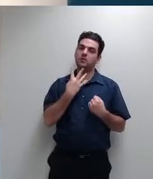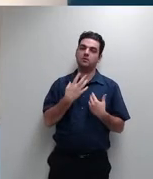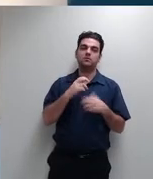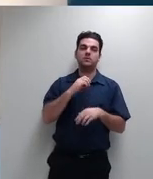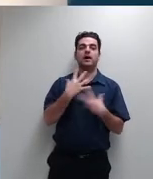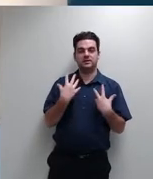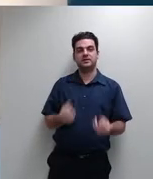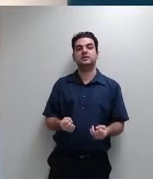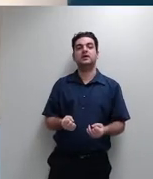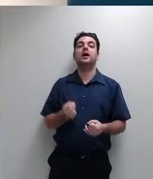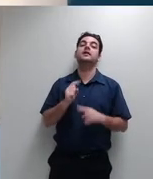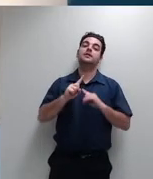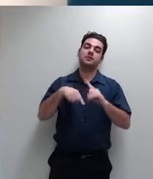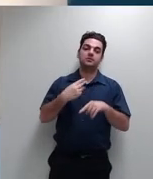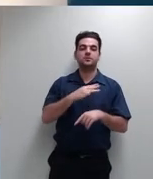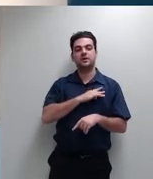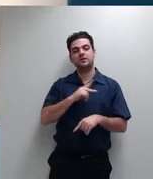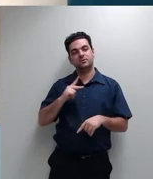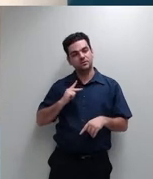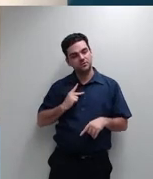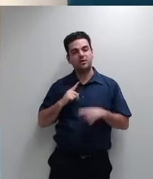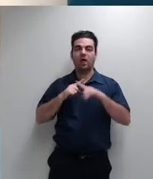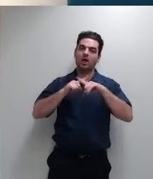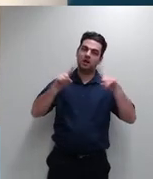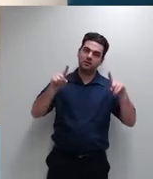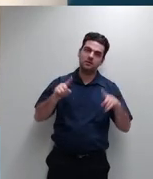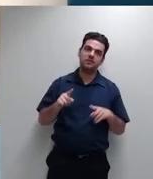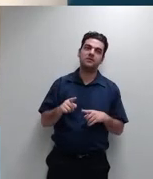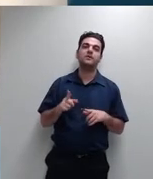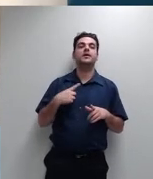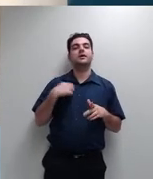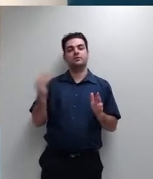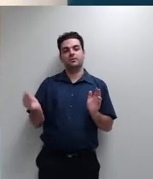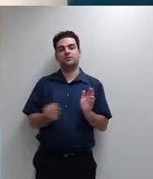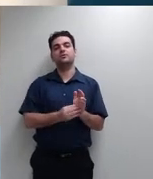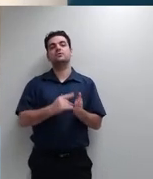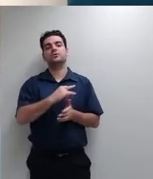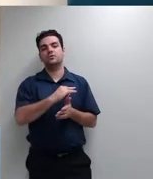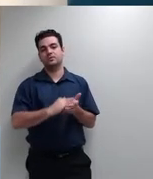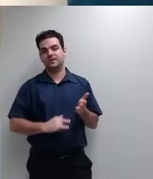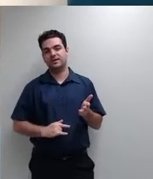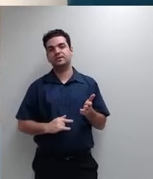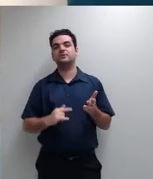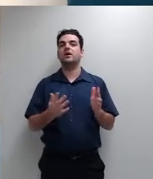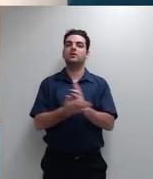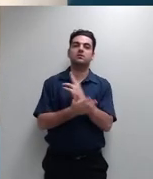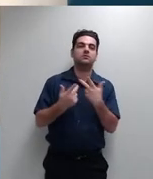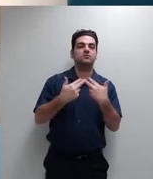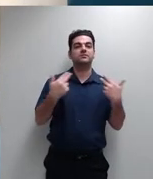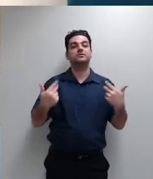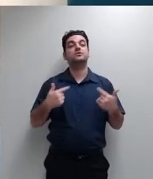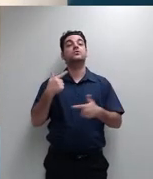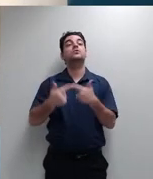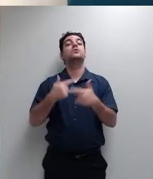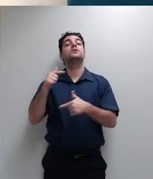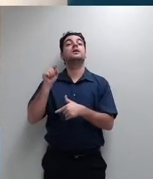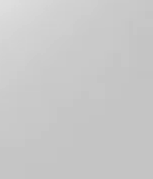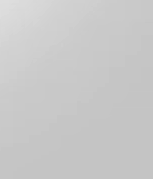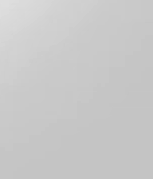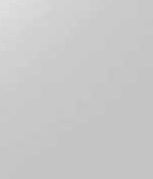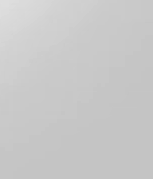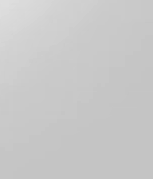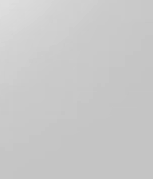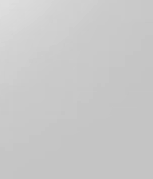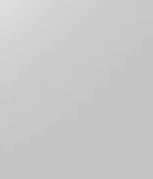neste momento já não se pode fazer a mesma afirmação. Devido a essa insegurança, as atividades na barragem foram suspensas.